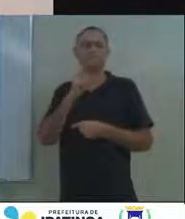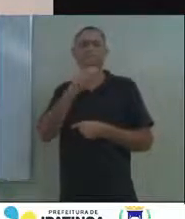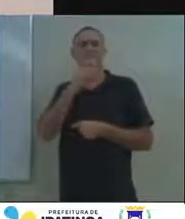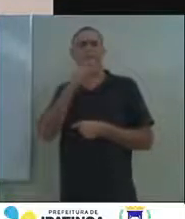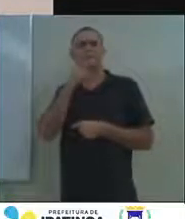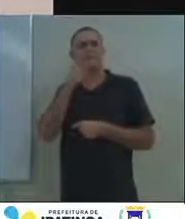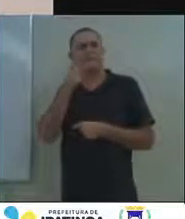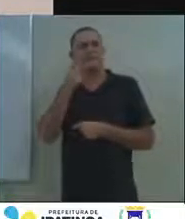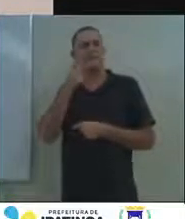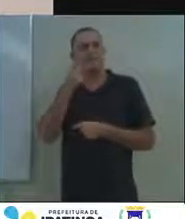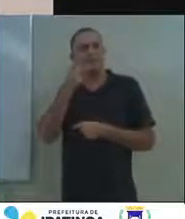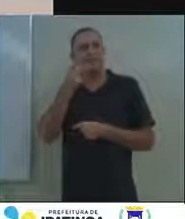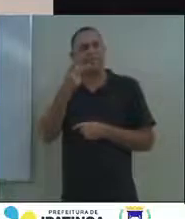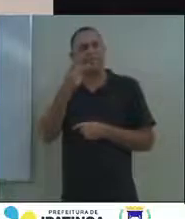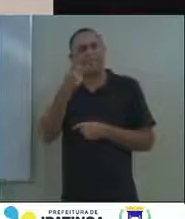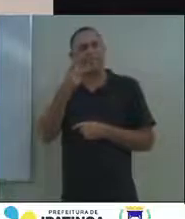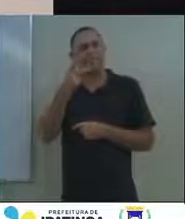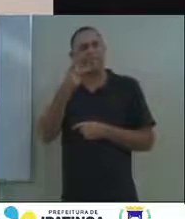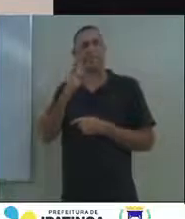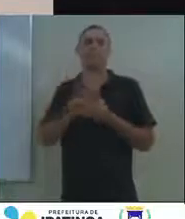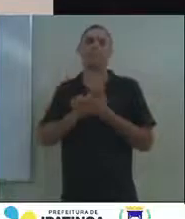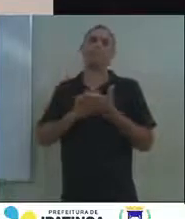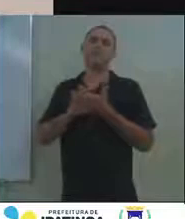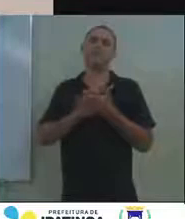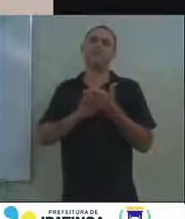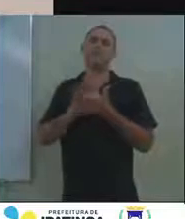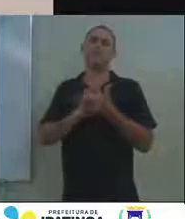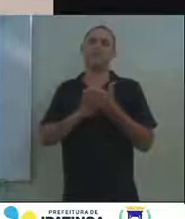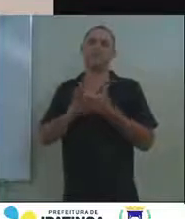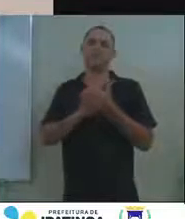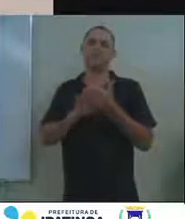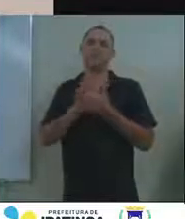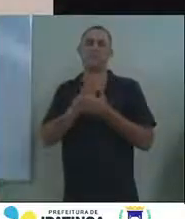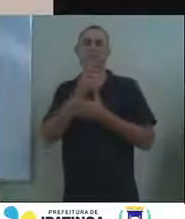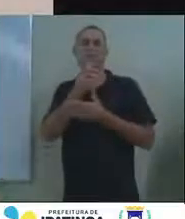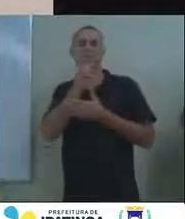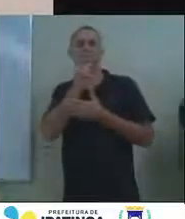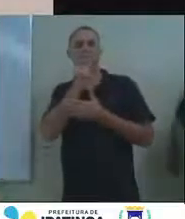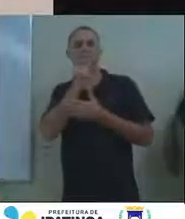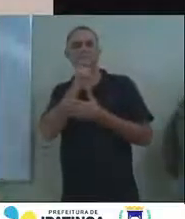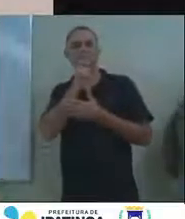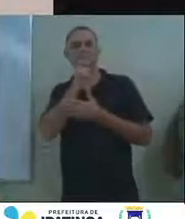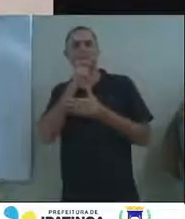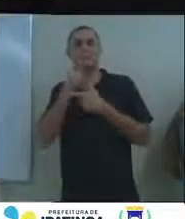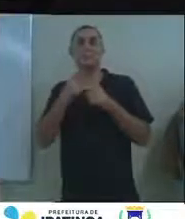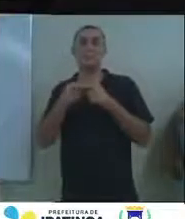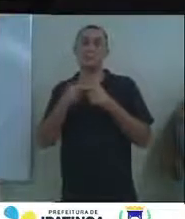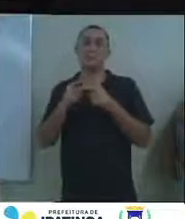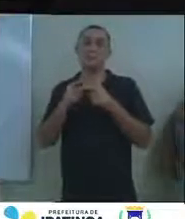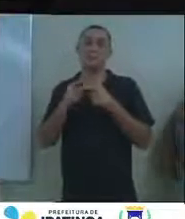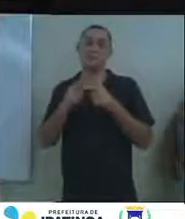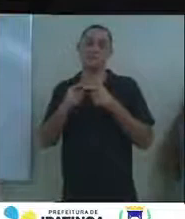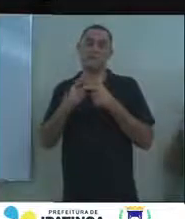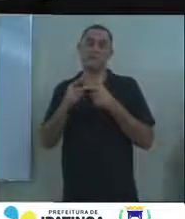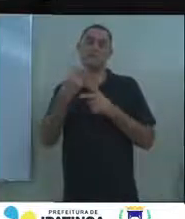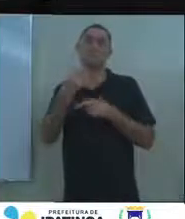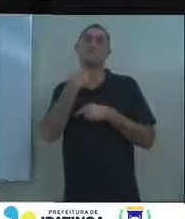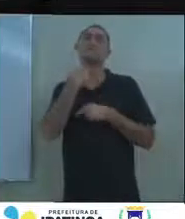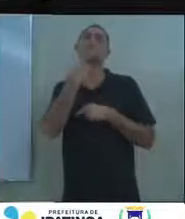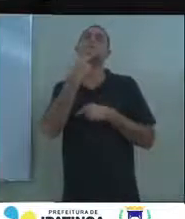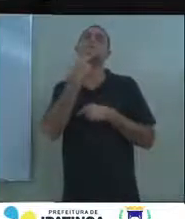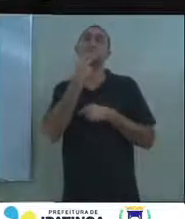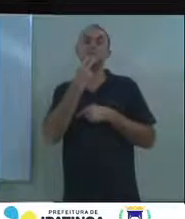mestrado, sabe? Isso. É. Eu não pensei, nunca imaginei que um problema na minha voz fosse me abalar tanto. Ah, pois eu li num